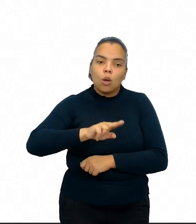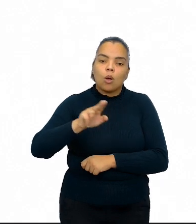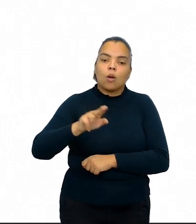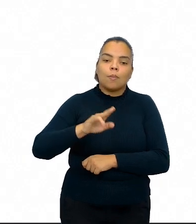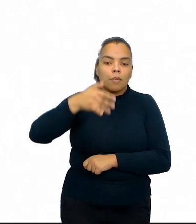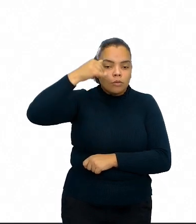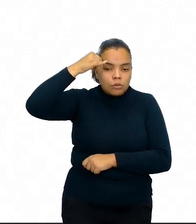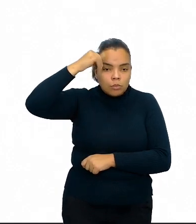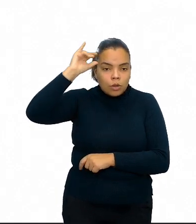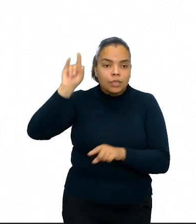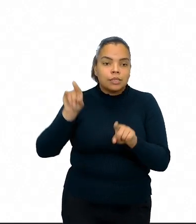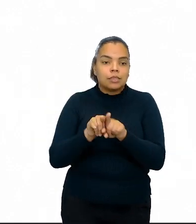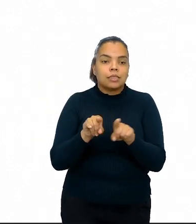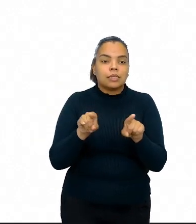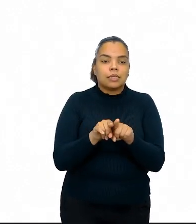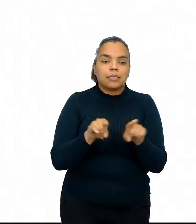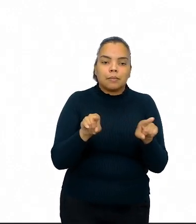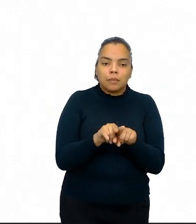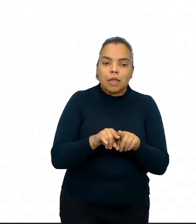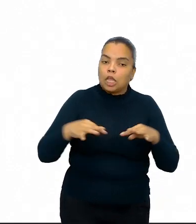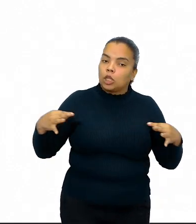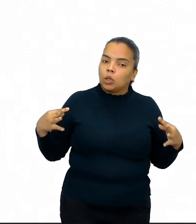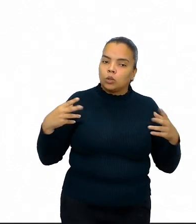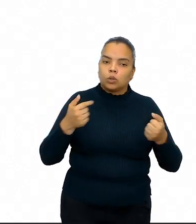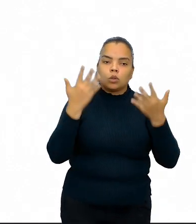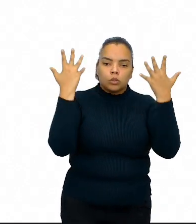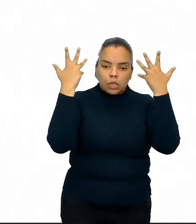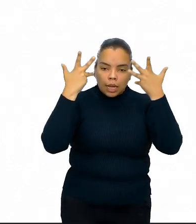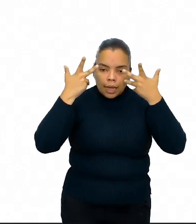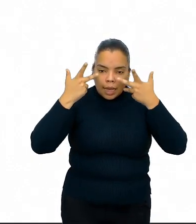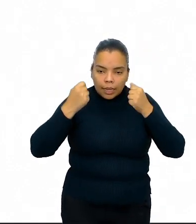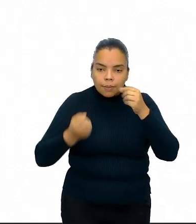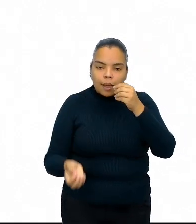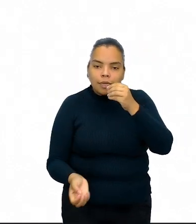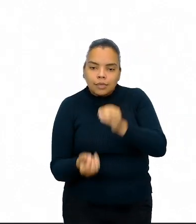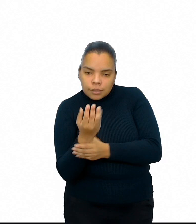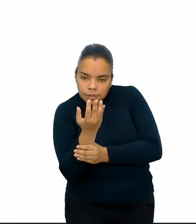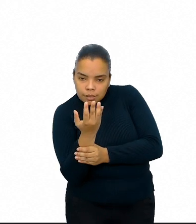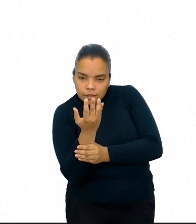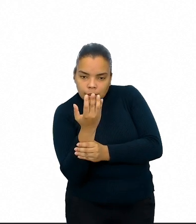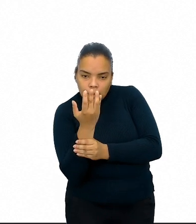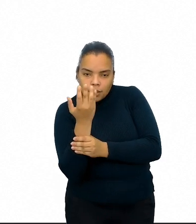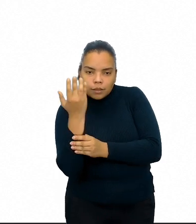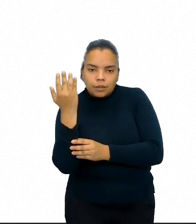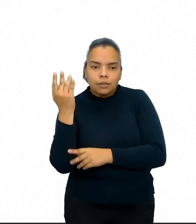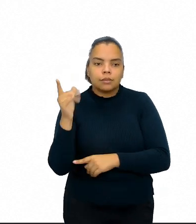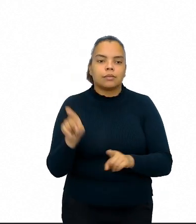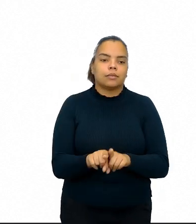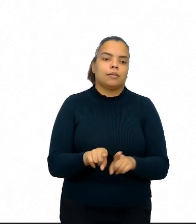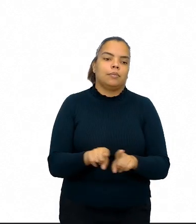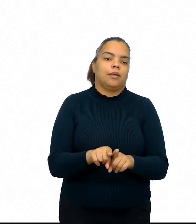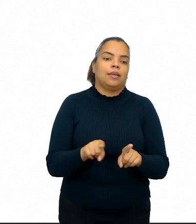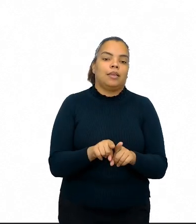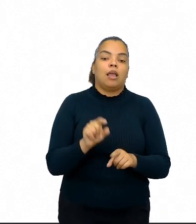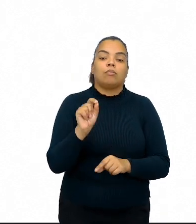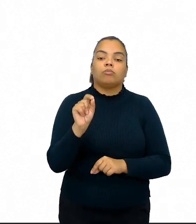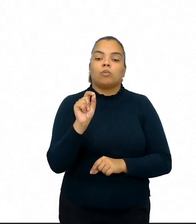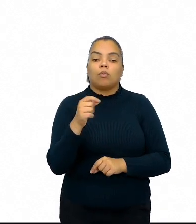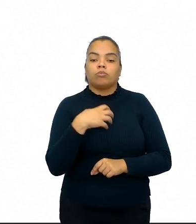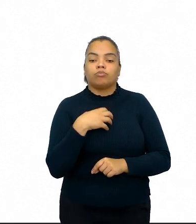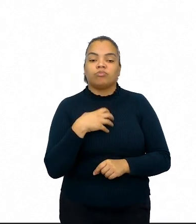traz um pouco do contexto histórico por trás do processo de classificação dos seres vivos. E